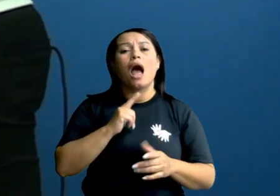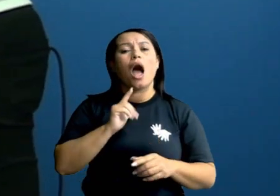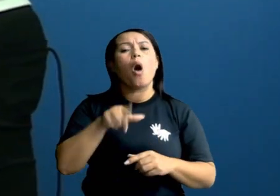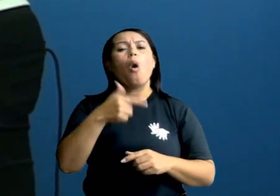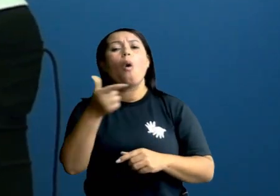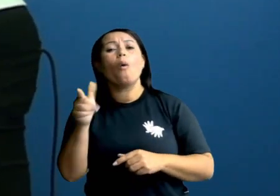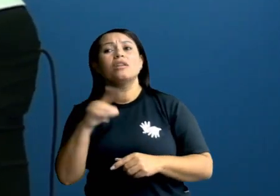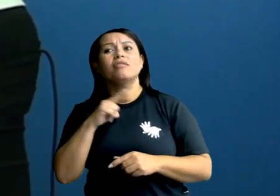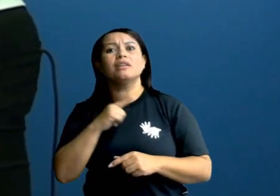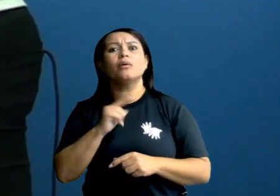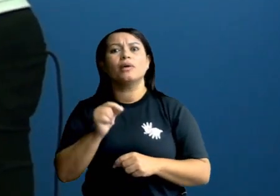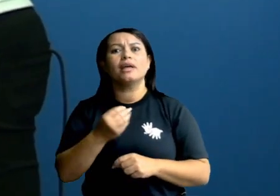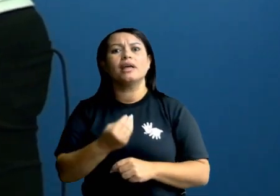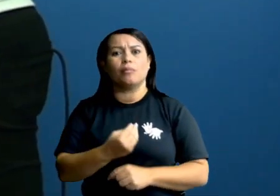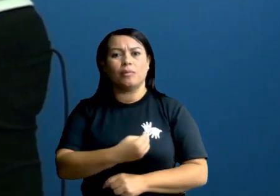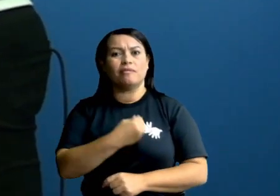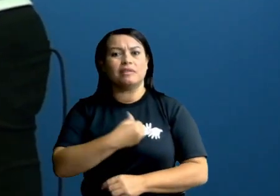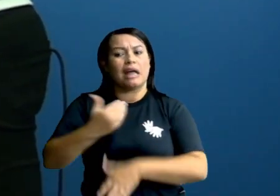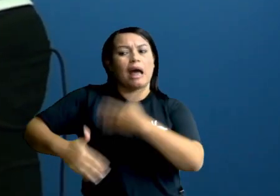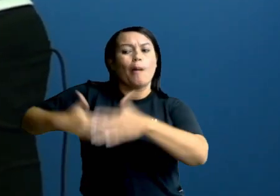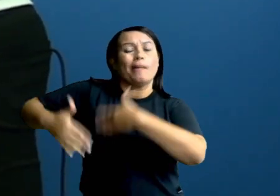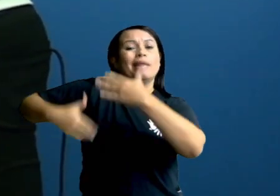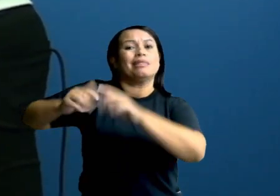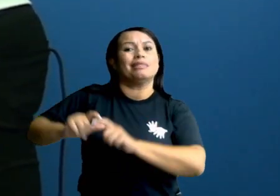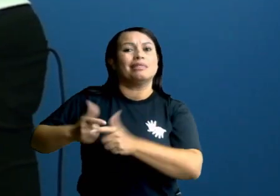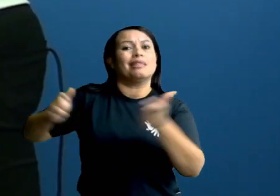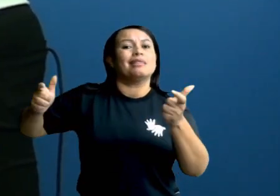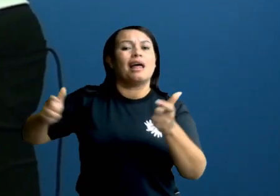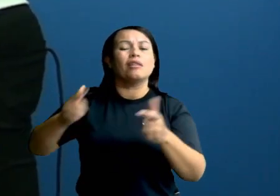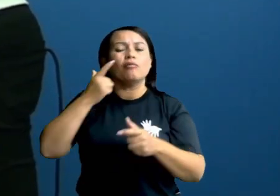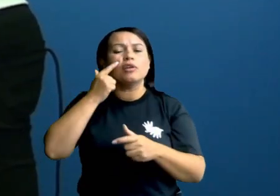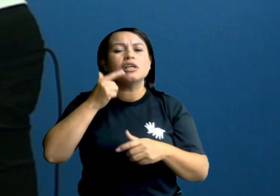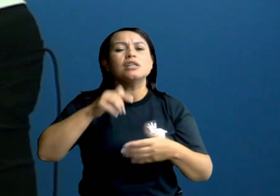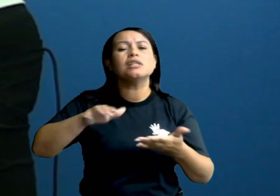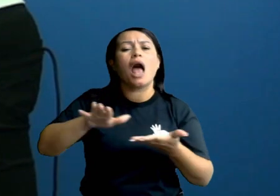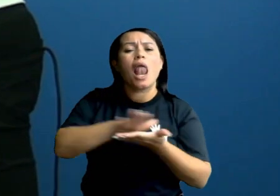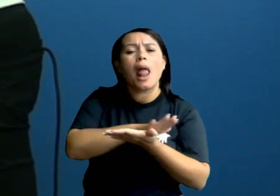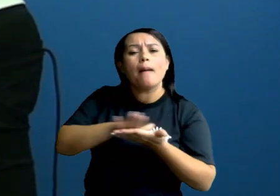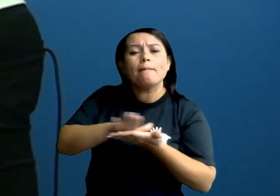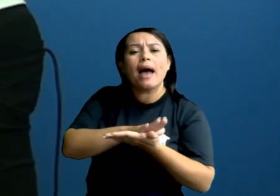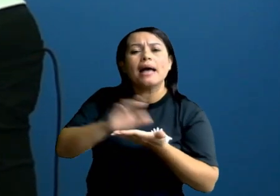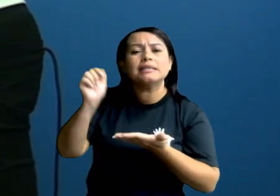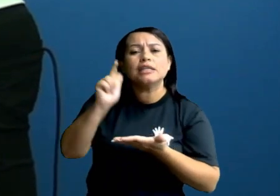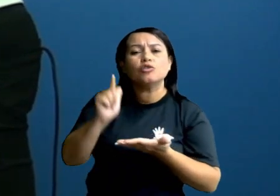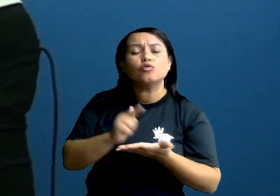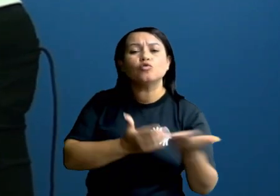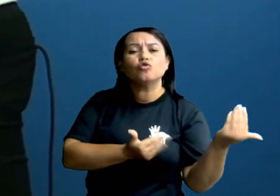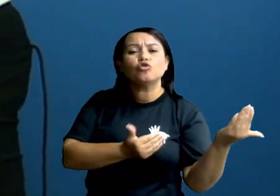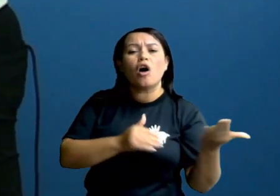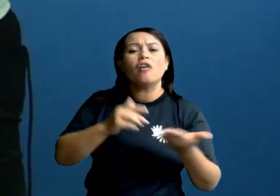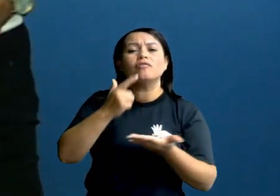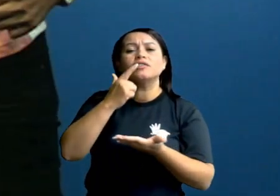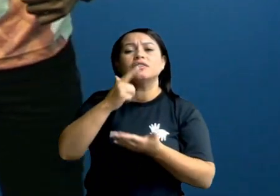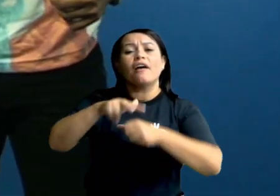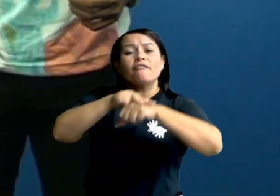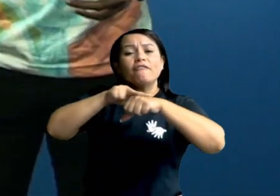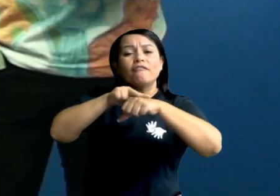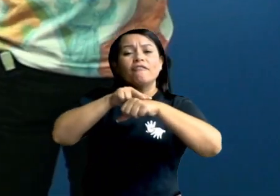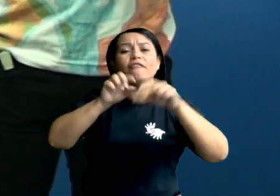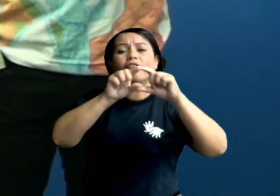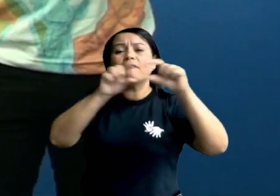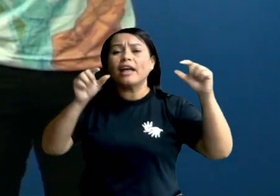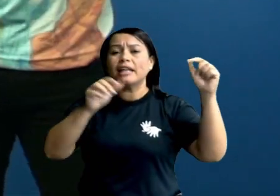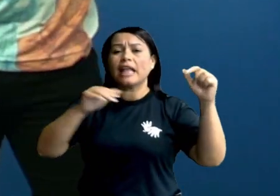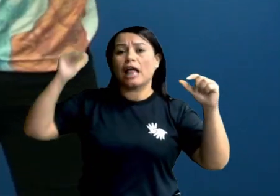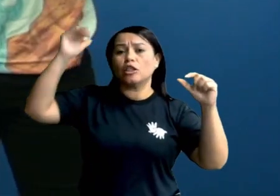vai ter um alargamento do topo. Então, na base aqui de azul, a gente tem a população jovem, de verde a população adulta e no topo a